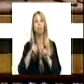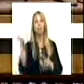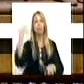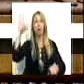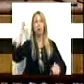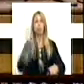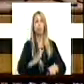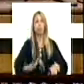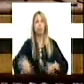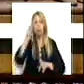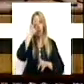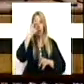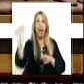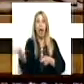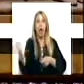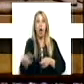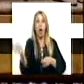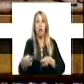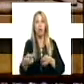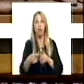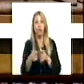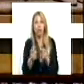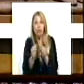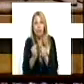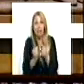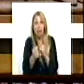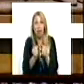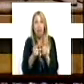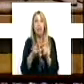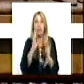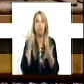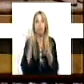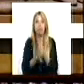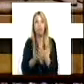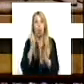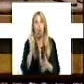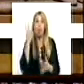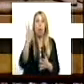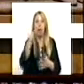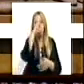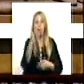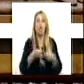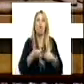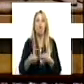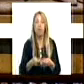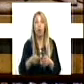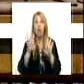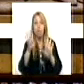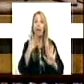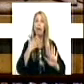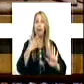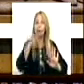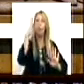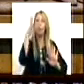telecomandada que nos governou mais de 4 anos e meio. E, em bom rigor, o problema não foi apenas termos sido